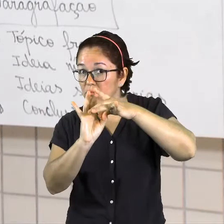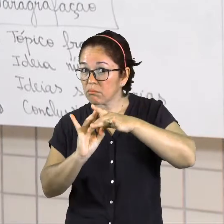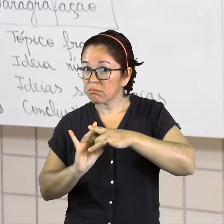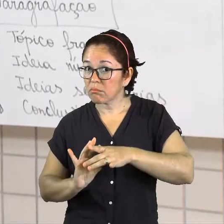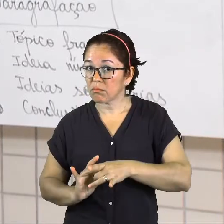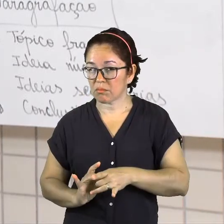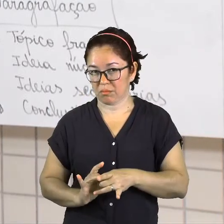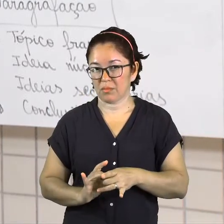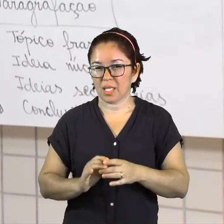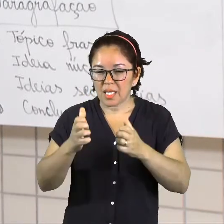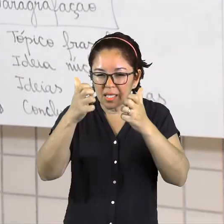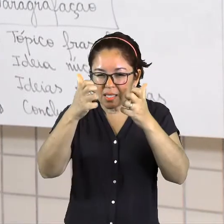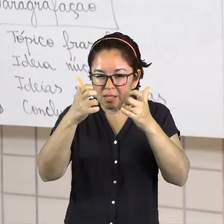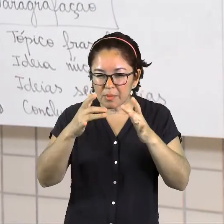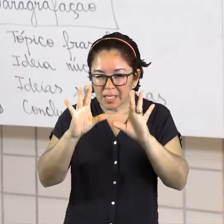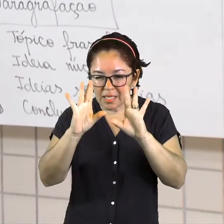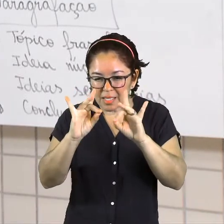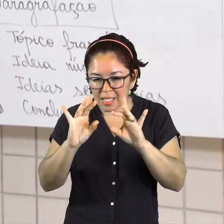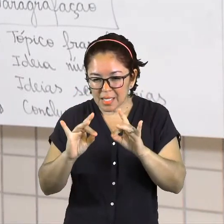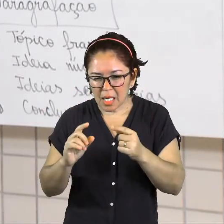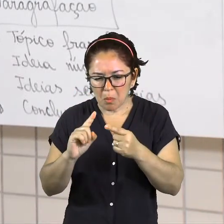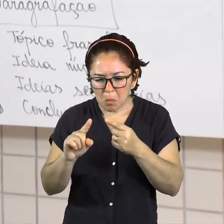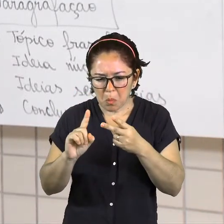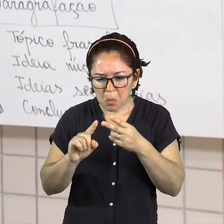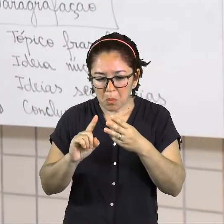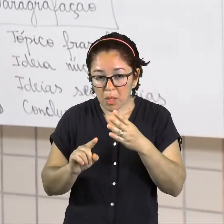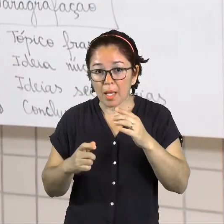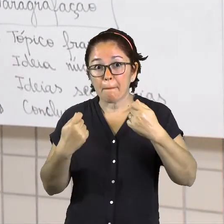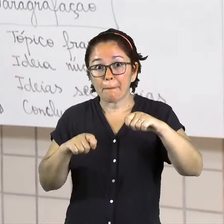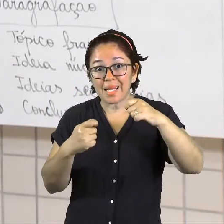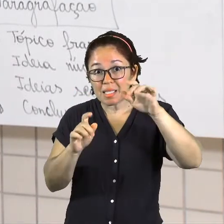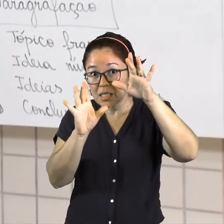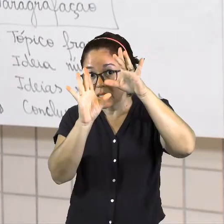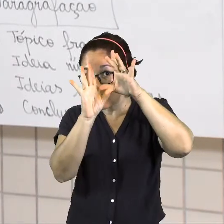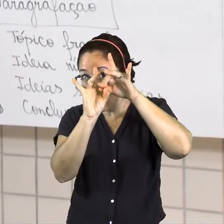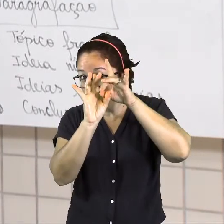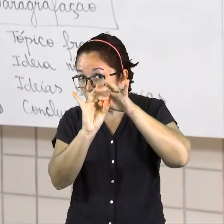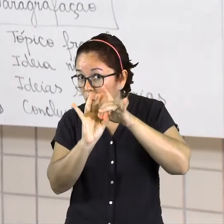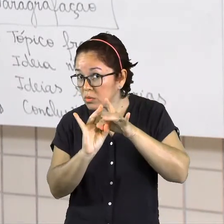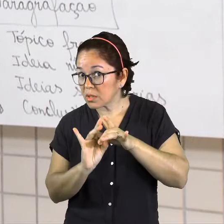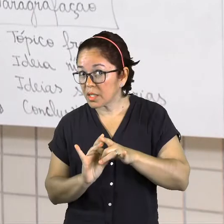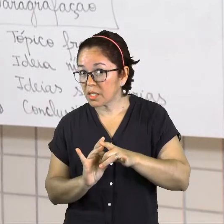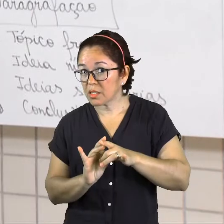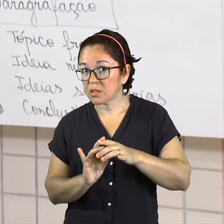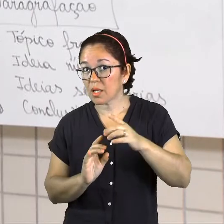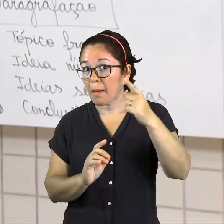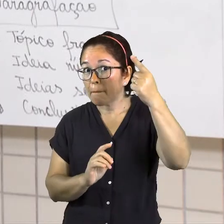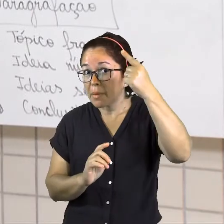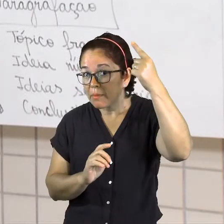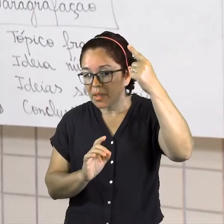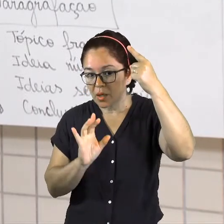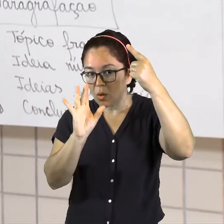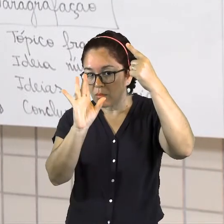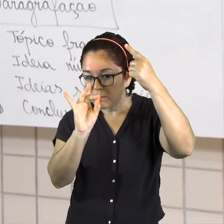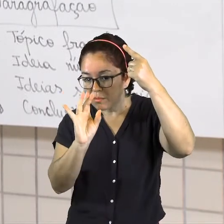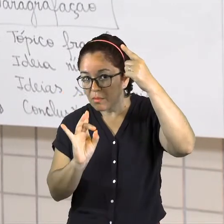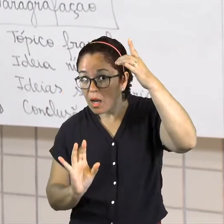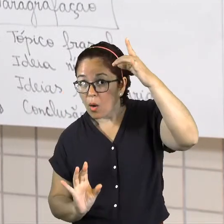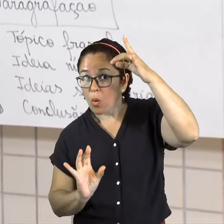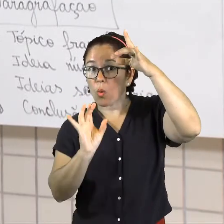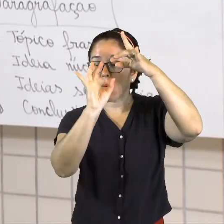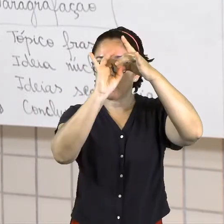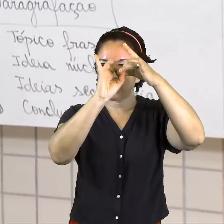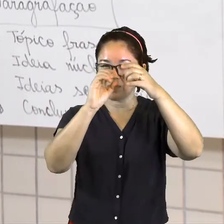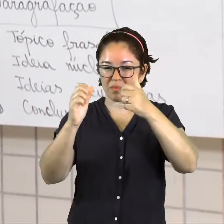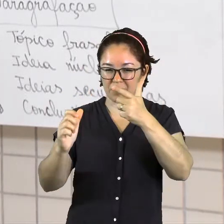nova rede, né, de internet, digamos assim, o que você vai ter? Você vai ter a ideia principal, que é essa rede, e as